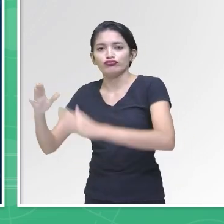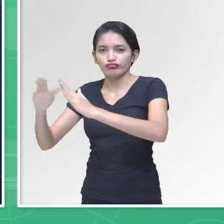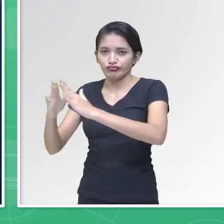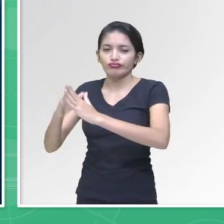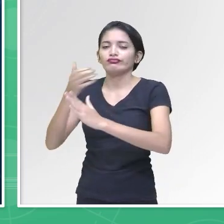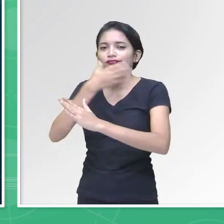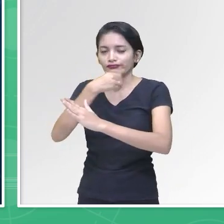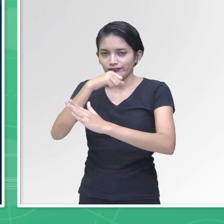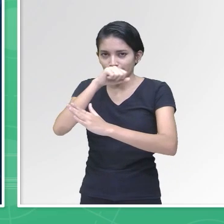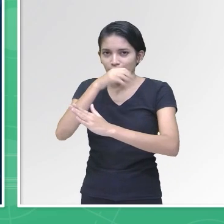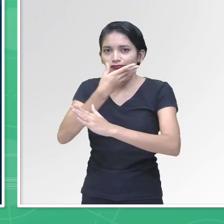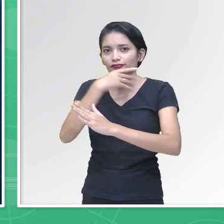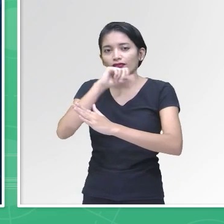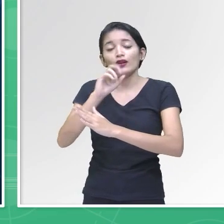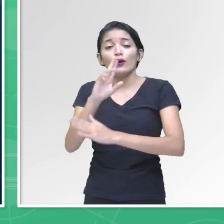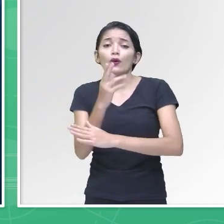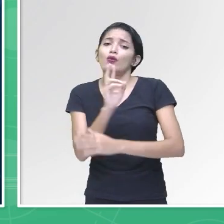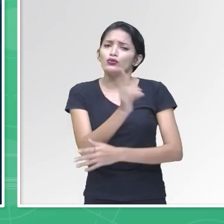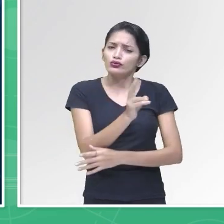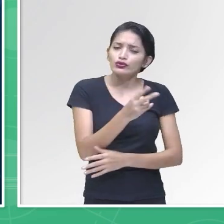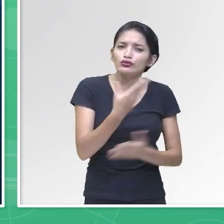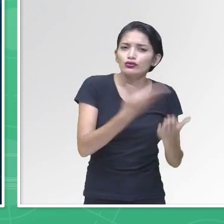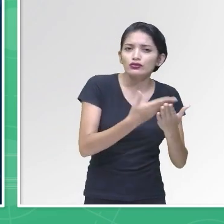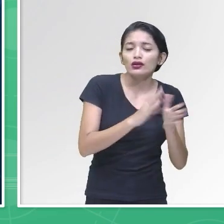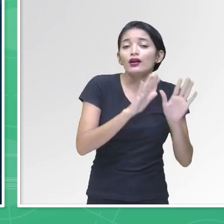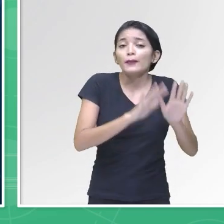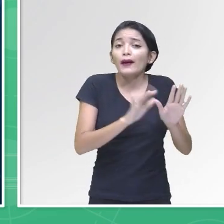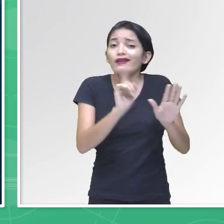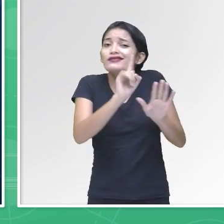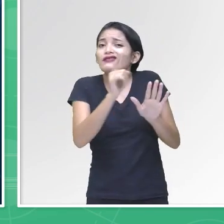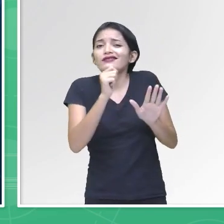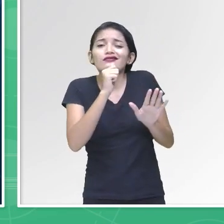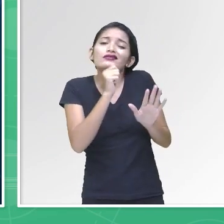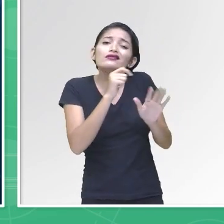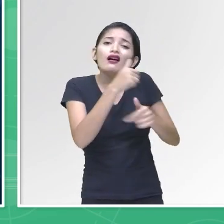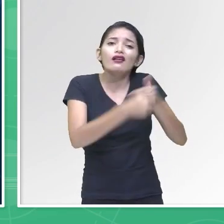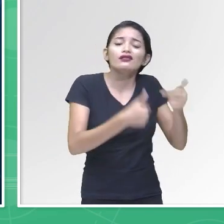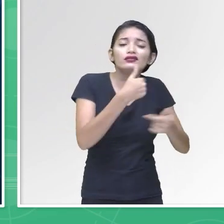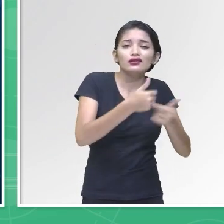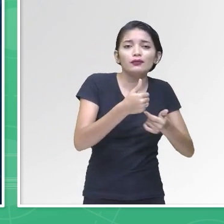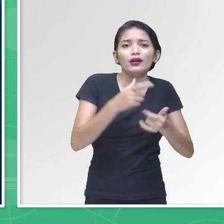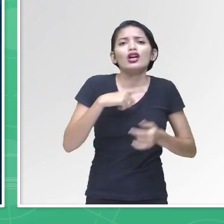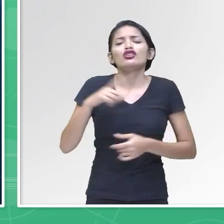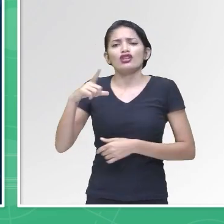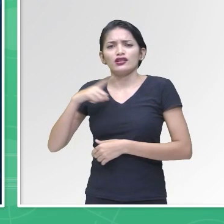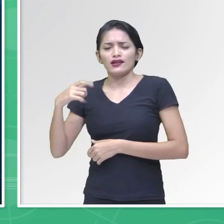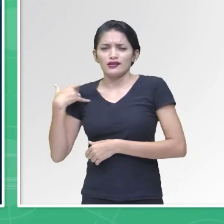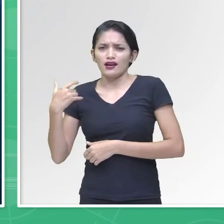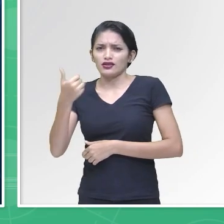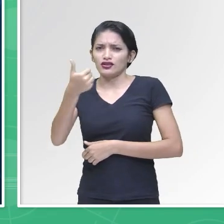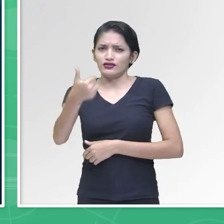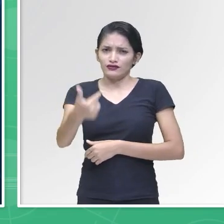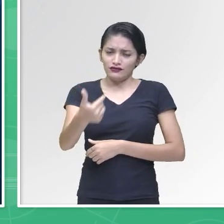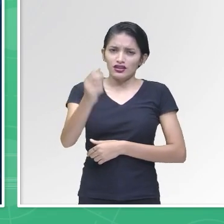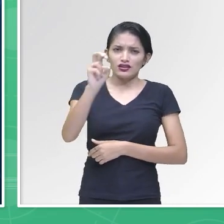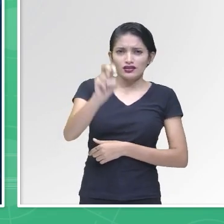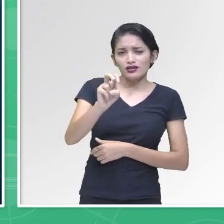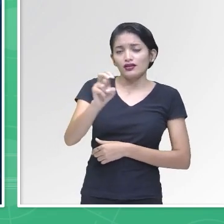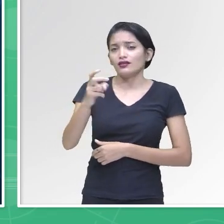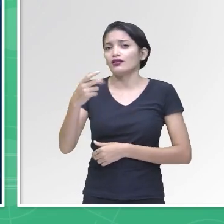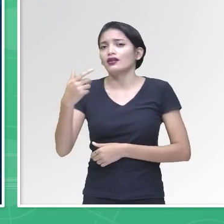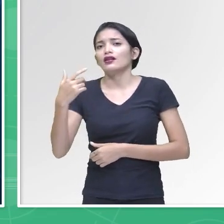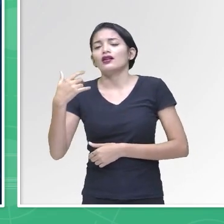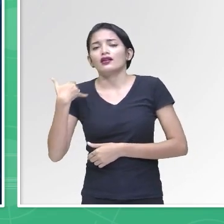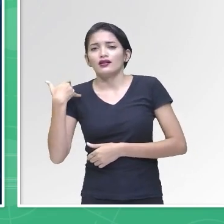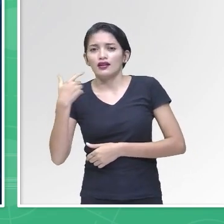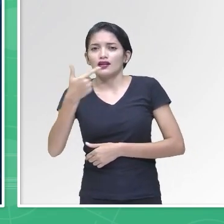pais, está estudando, mas não está no mercado de trabalho, já tem 25 anos, já tem 27, já